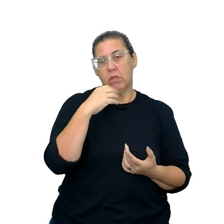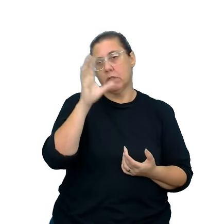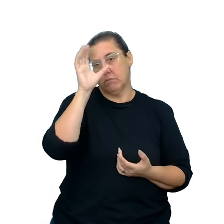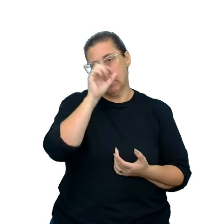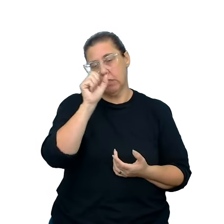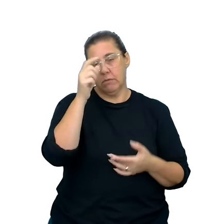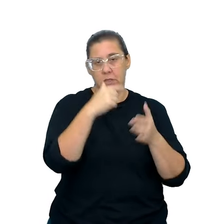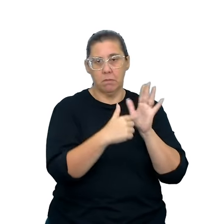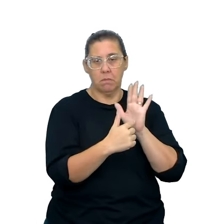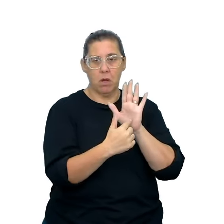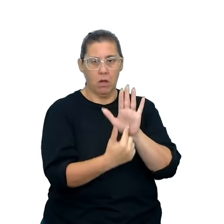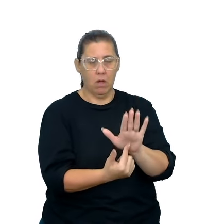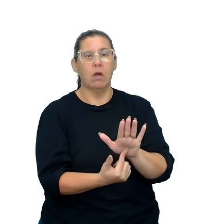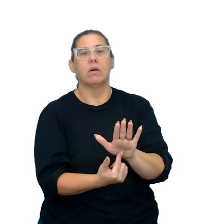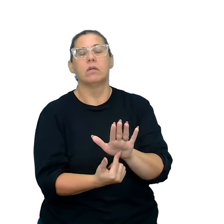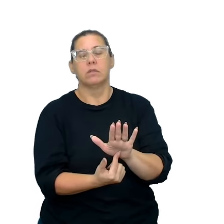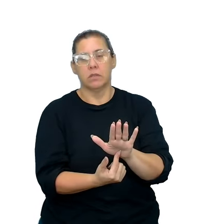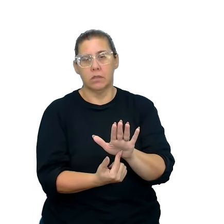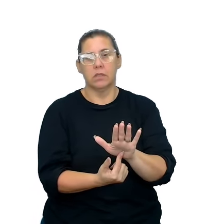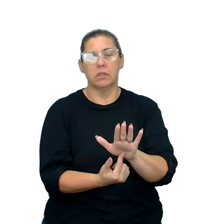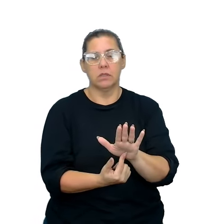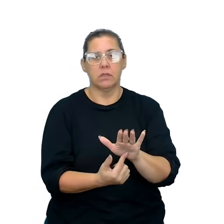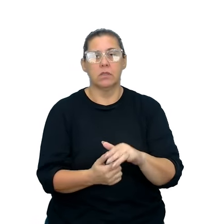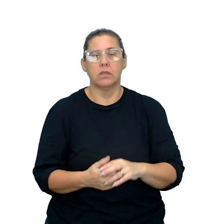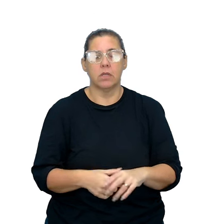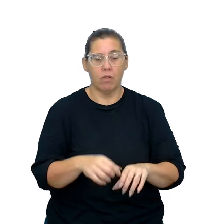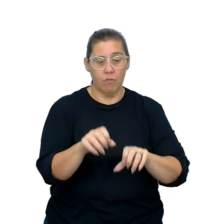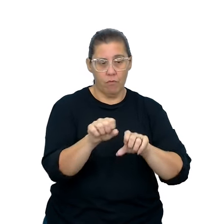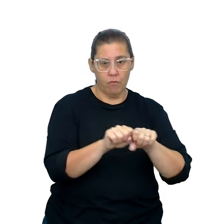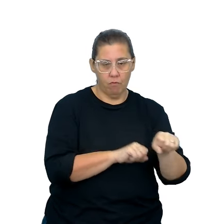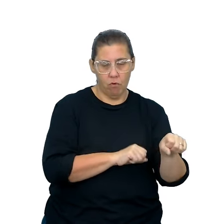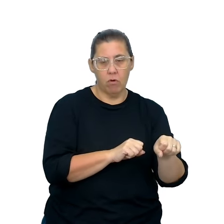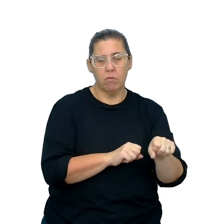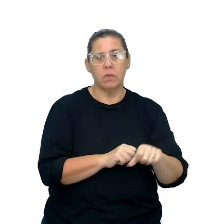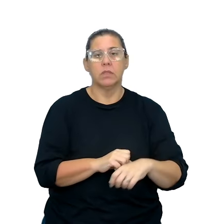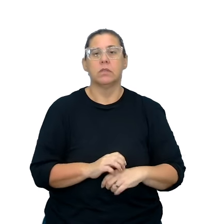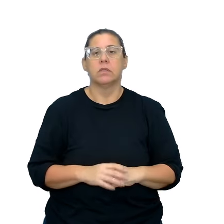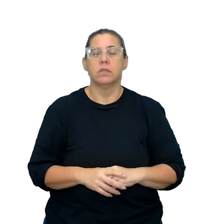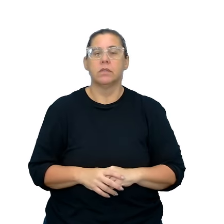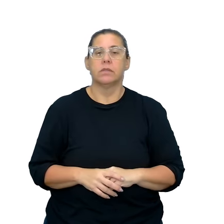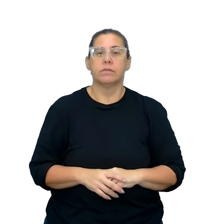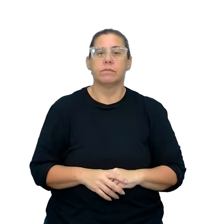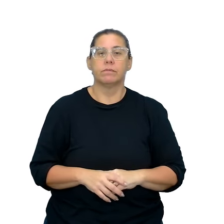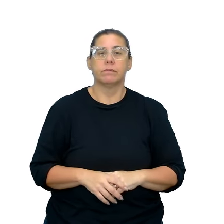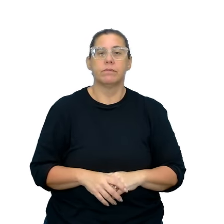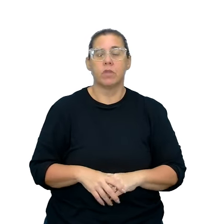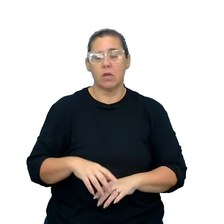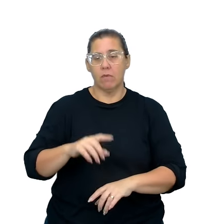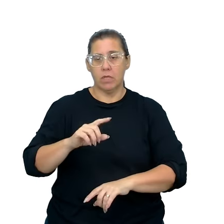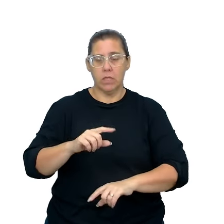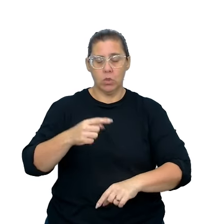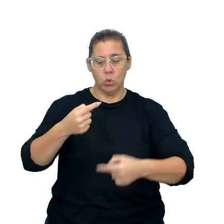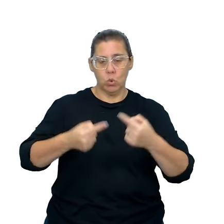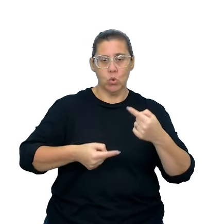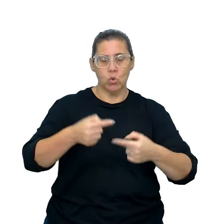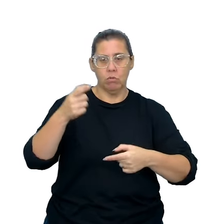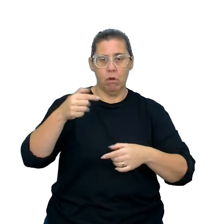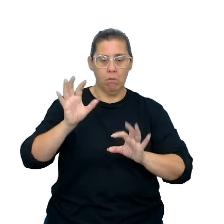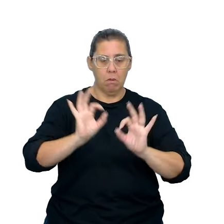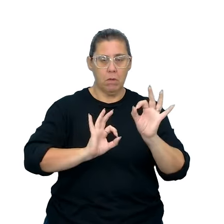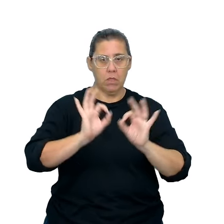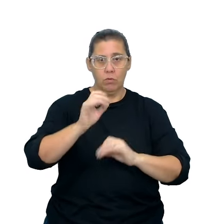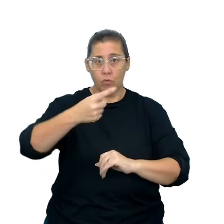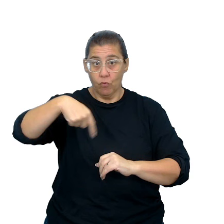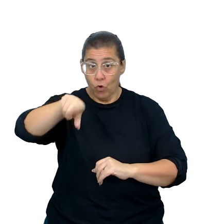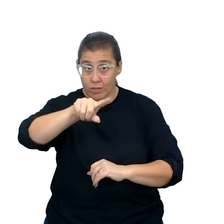serão apresentadas nas formações anos séries, tá bom? Que vão ser discutidas aqui no planejamento por